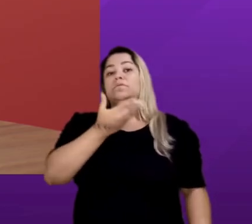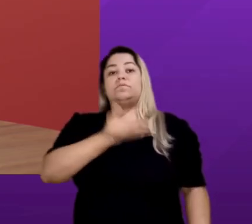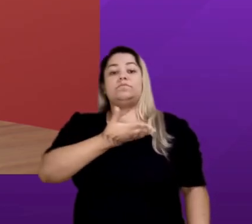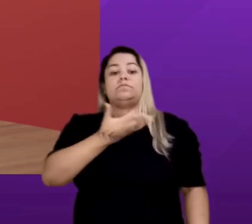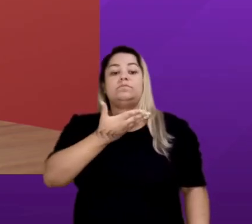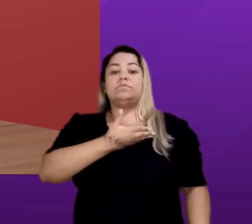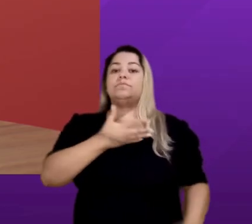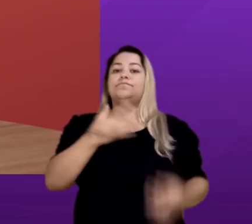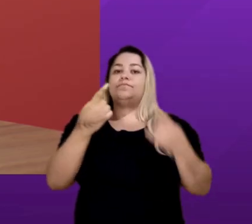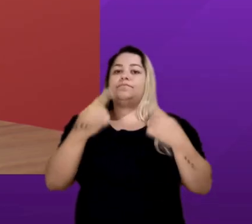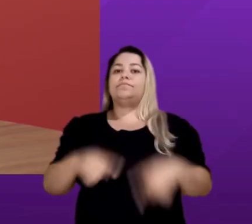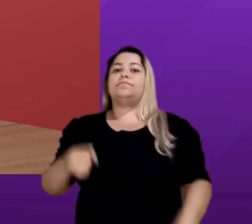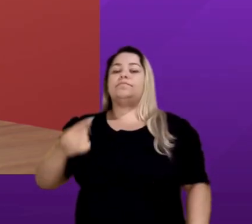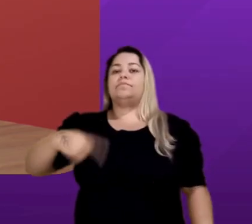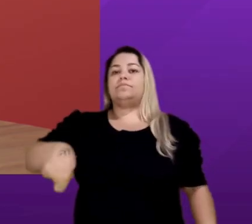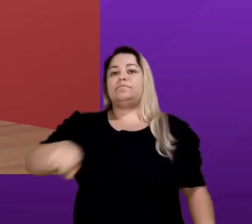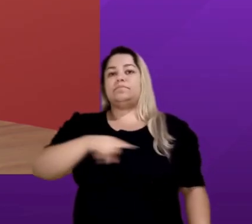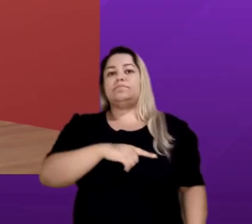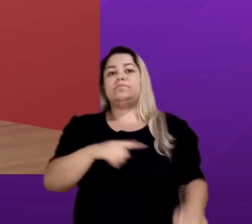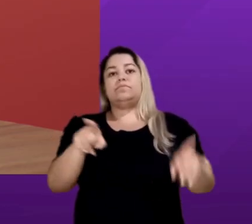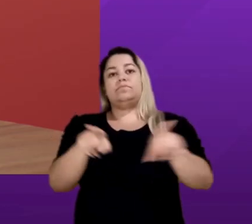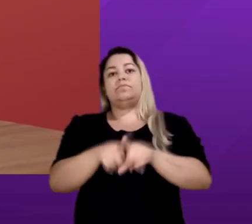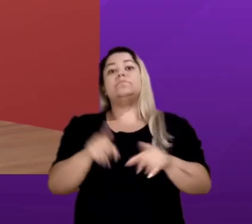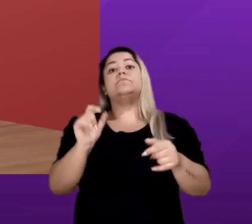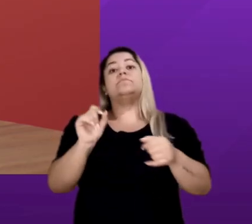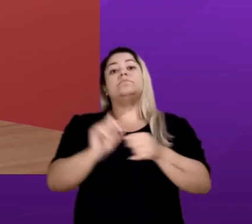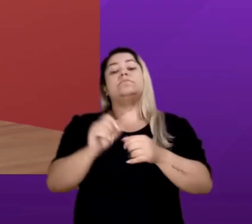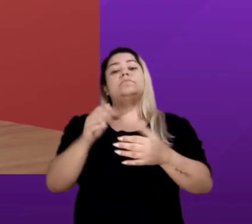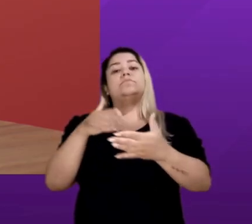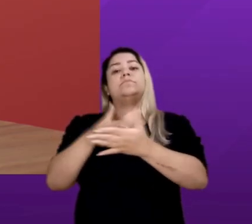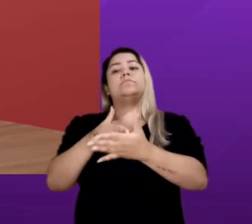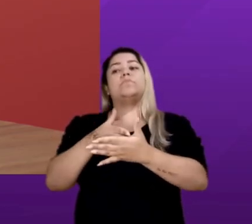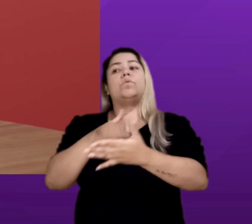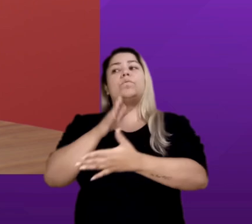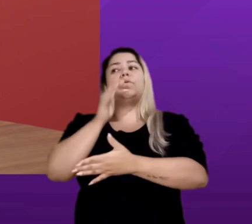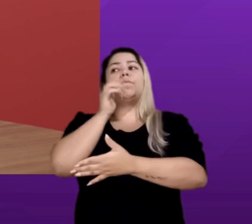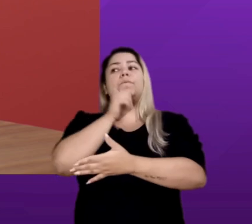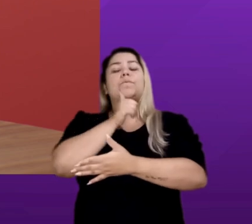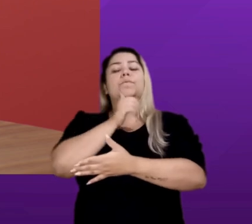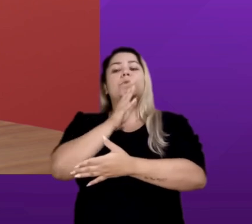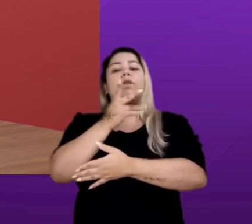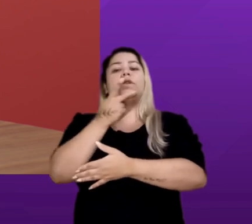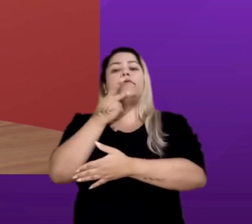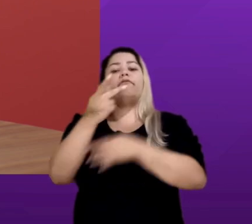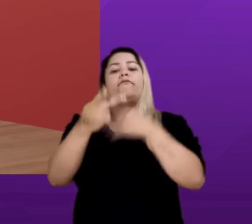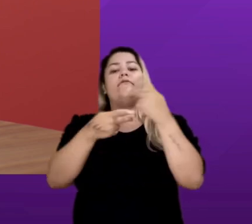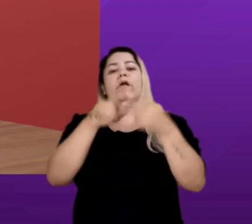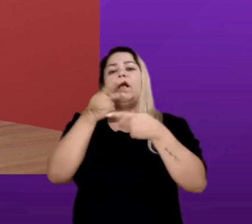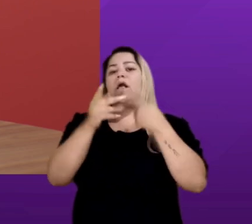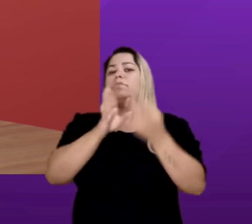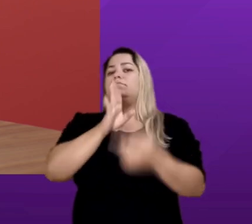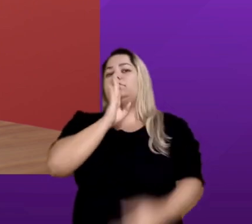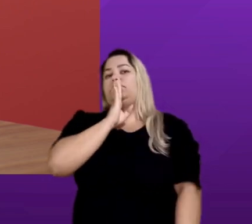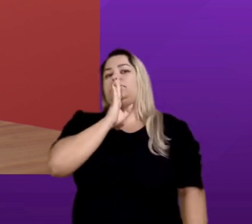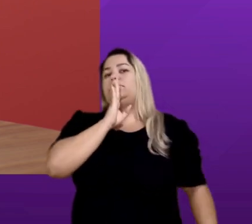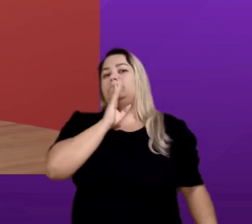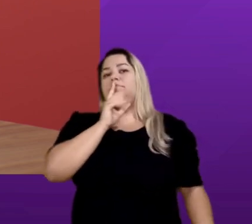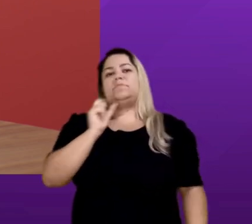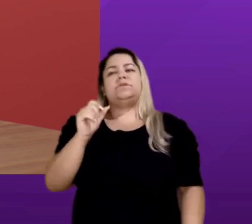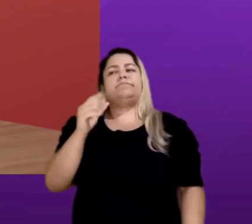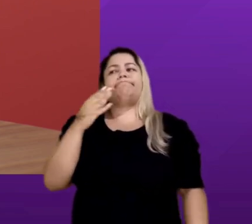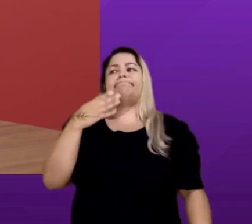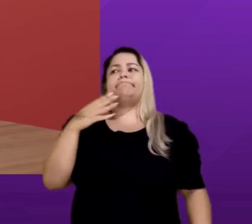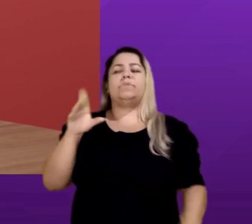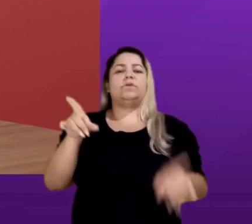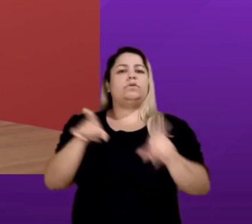e entre nós também fazem. Interromper uma mulher falando, às vezes fazer pouco caso daquela